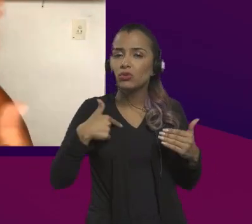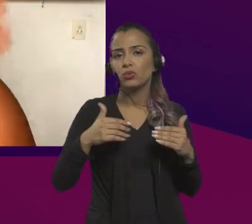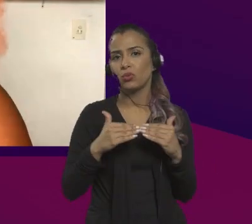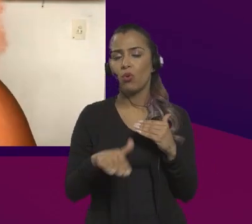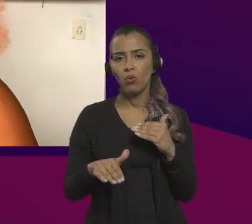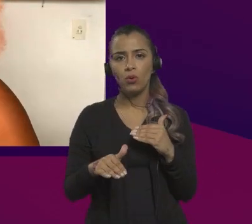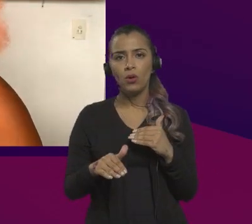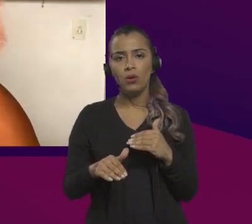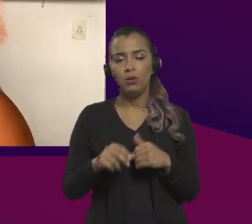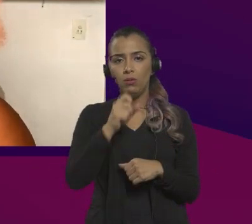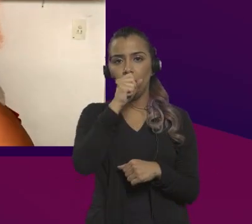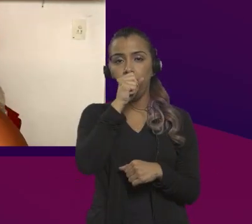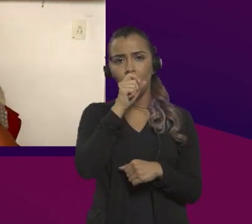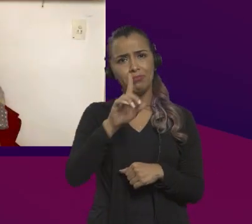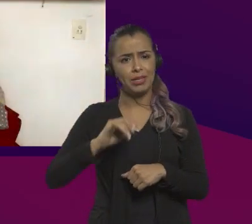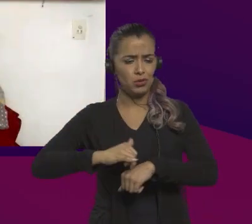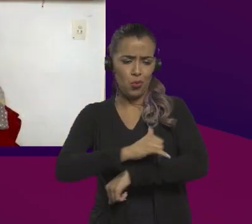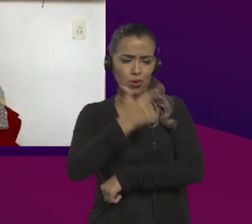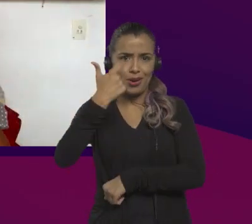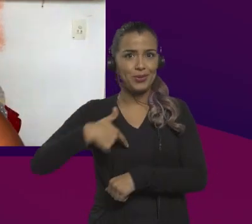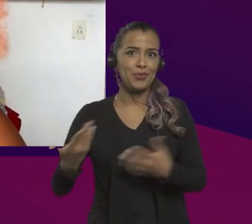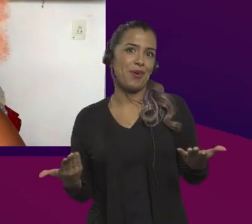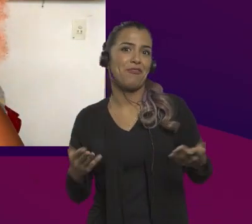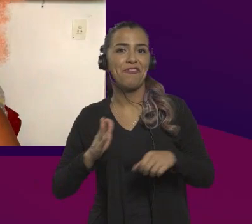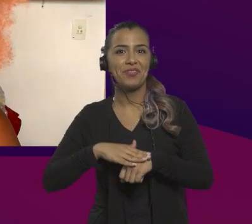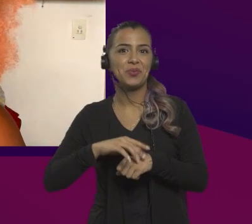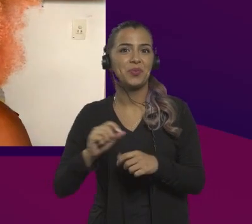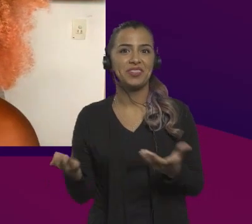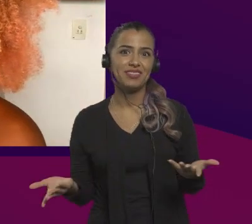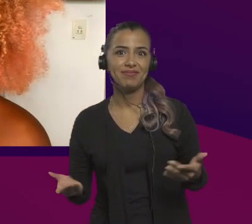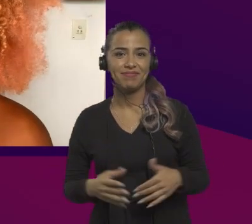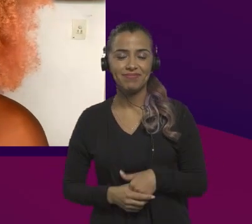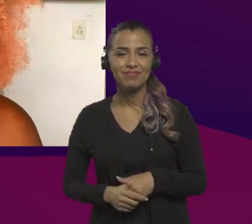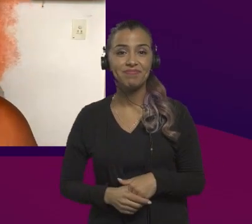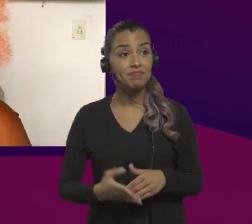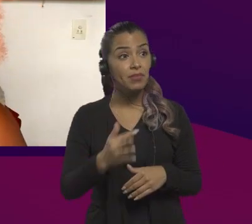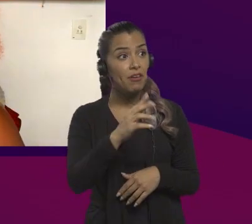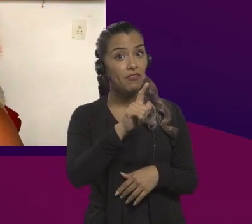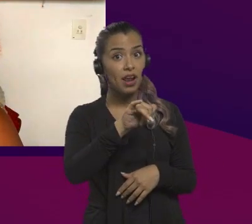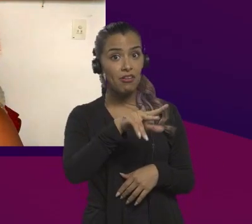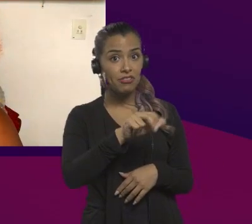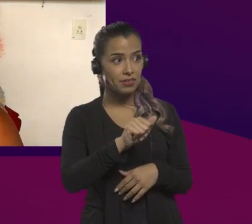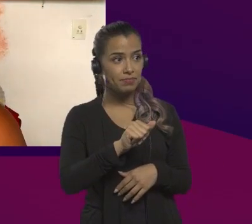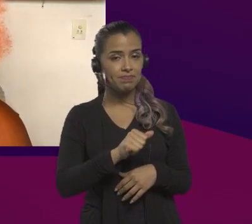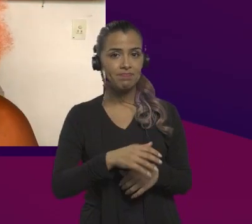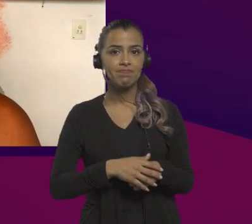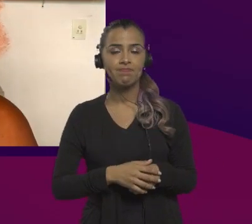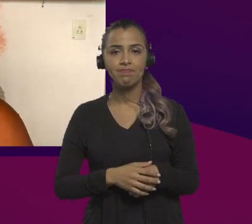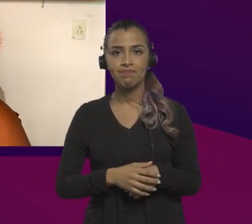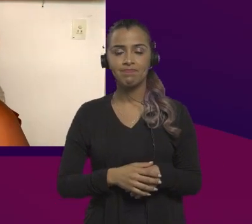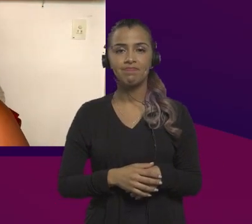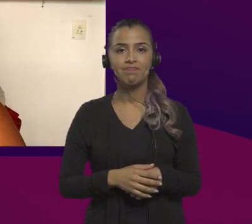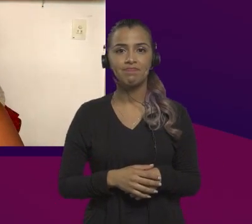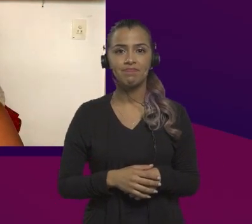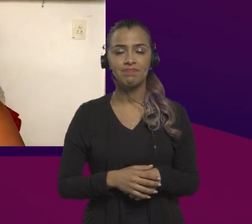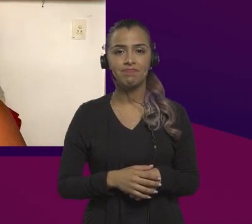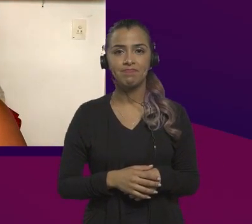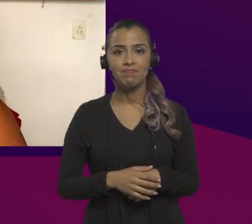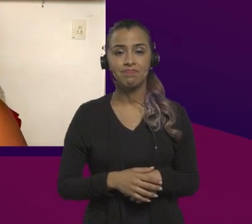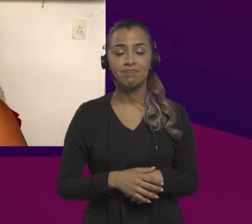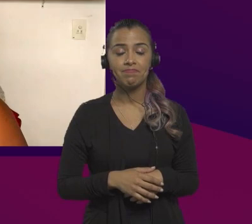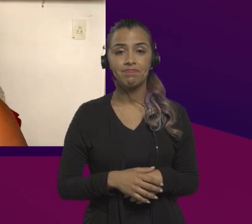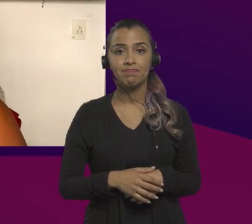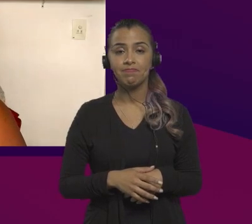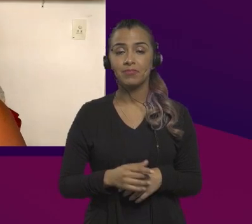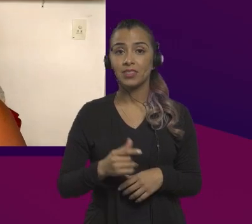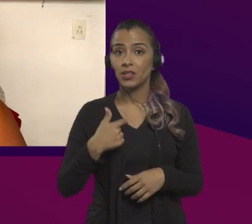isso. Mas gorda, eu também sou gorda, né? Concorda. Fala, Flávia. Bom, acho que para a mulher